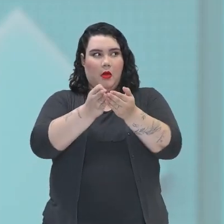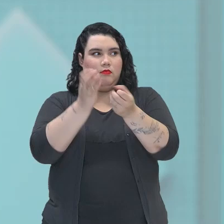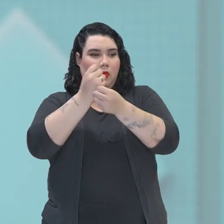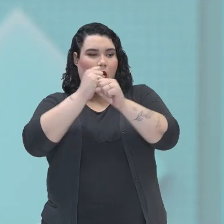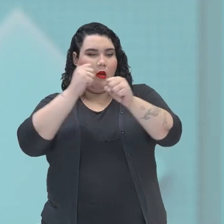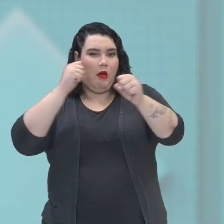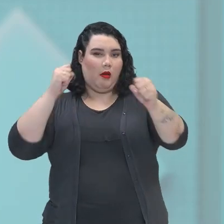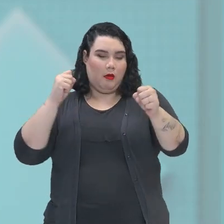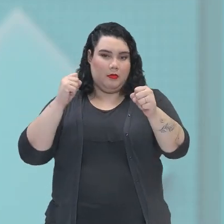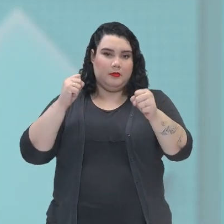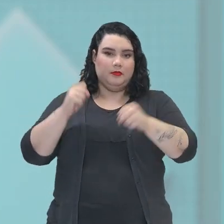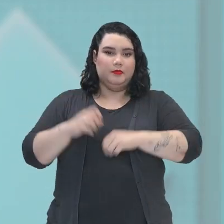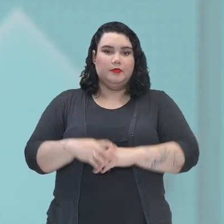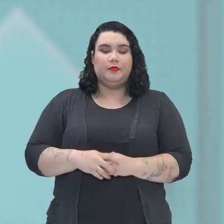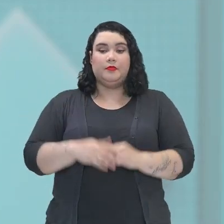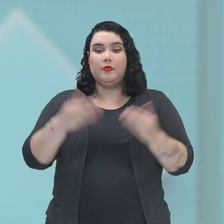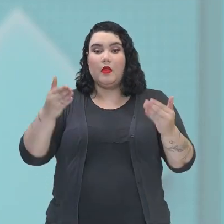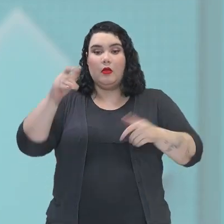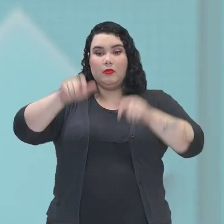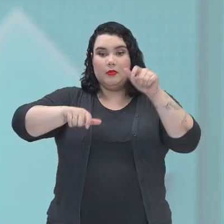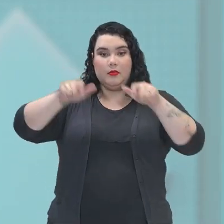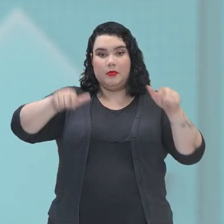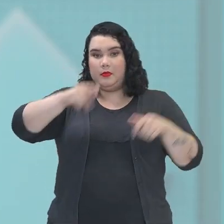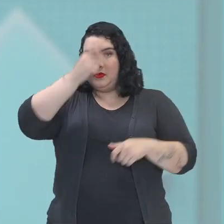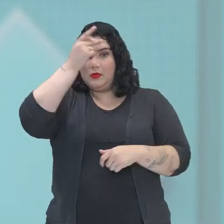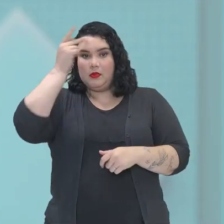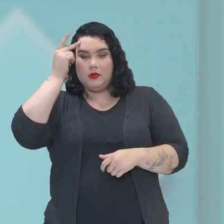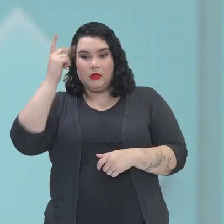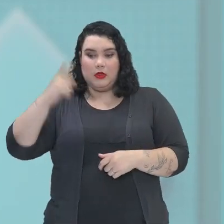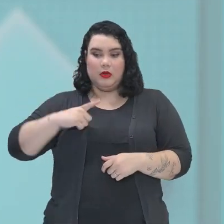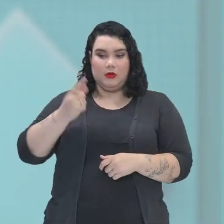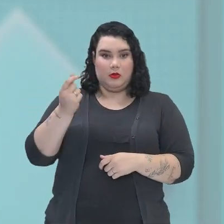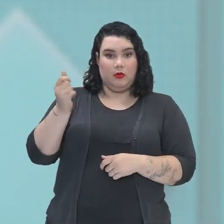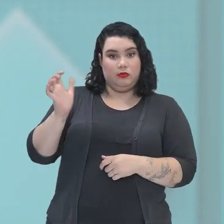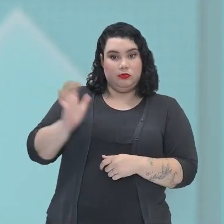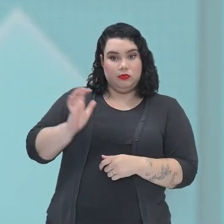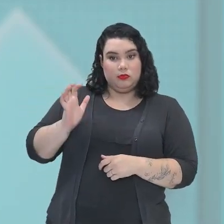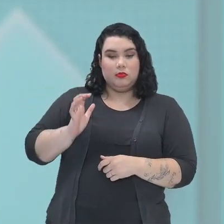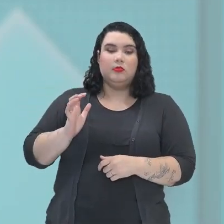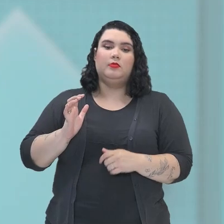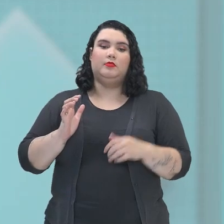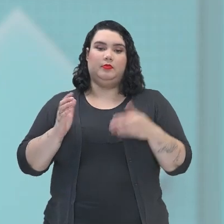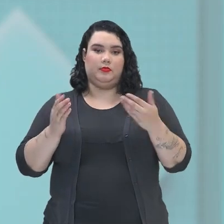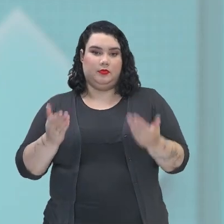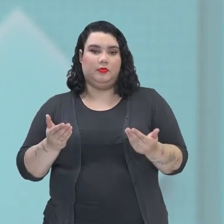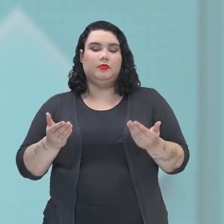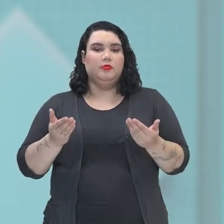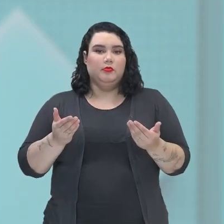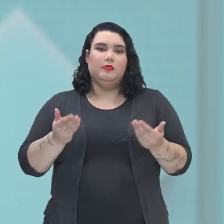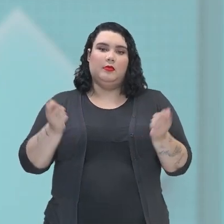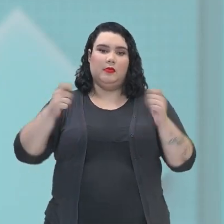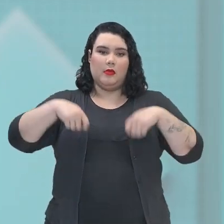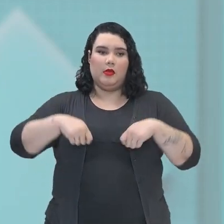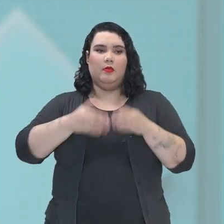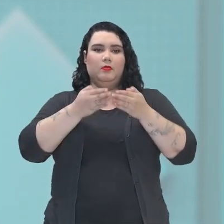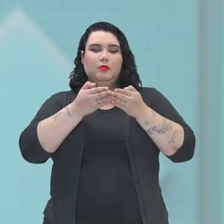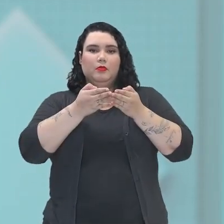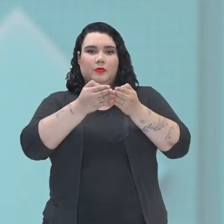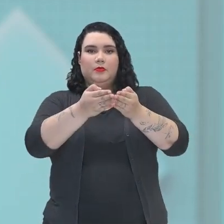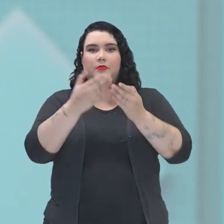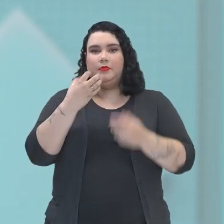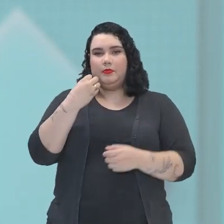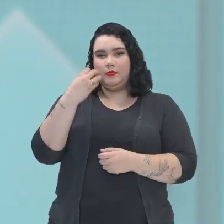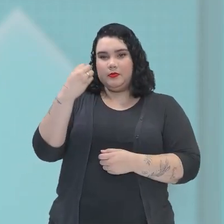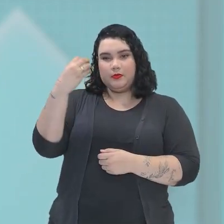E aí esse pessoal que conseguia ter grana, né, para pagar essas viagens eram pessoas ricas, eram pessoas de muito